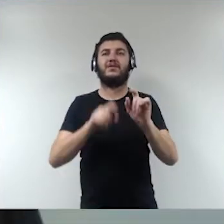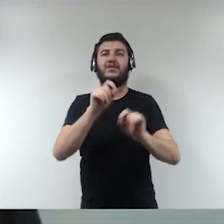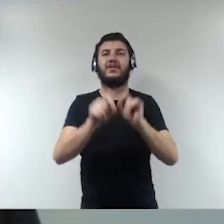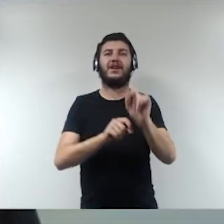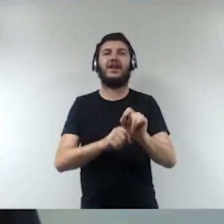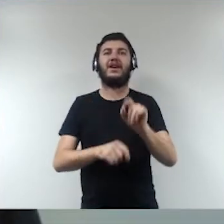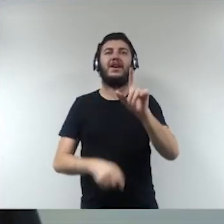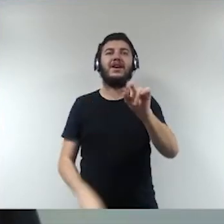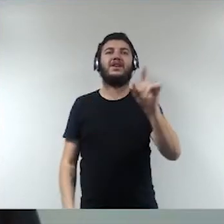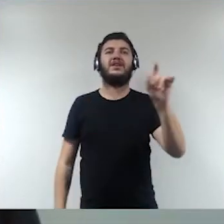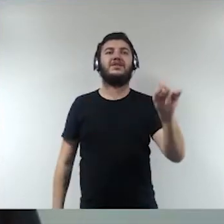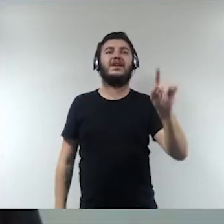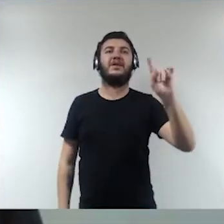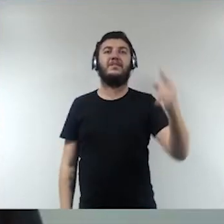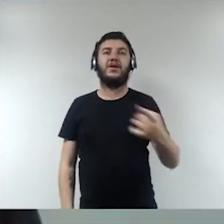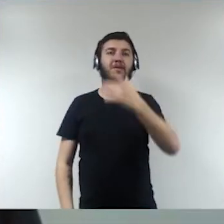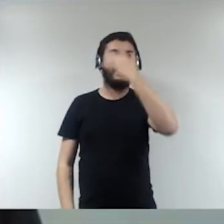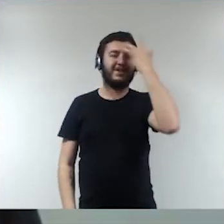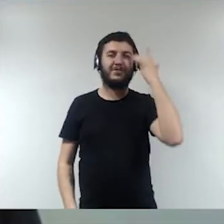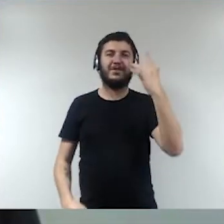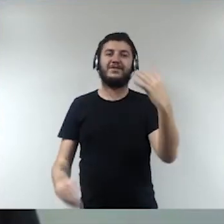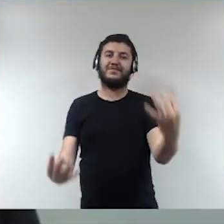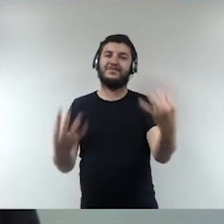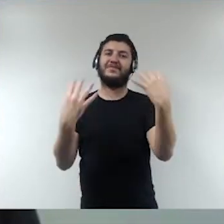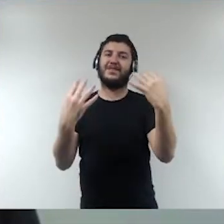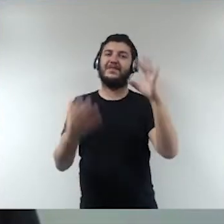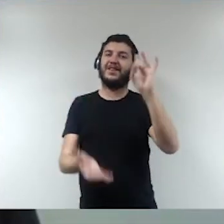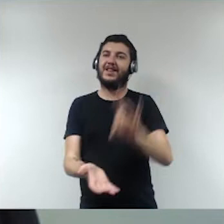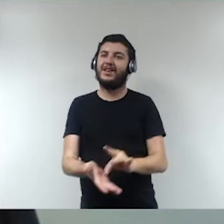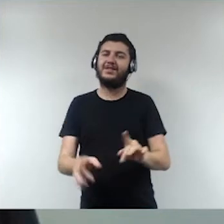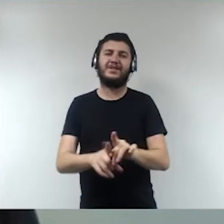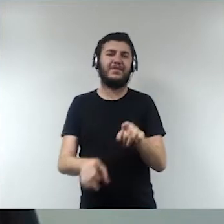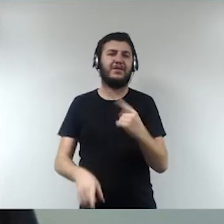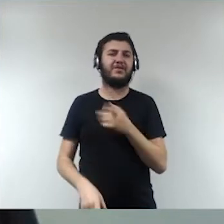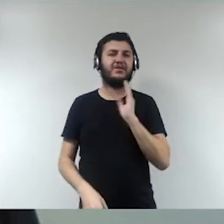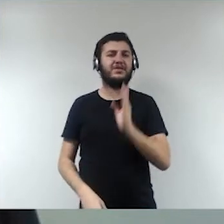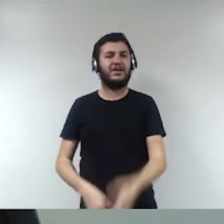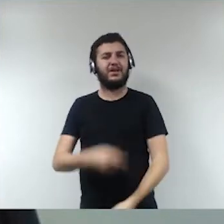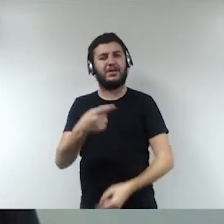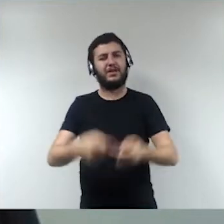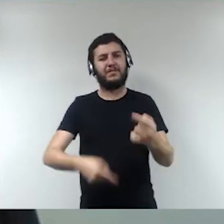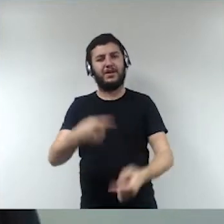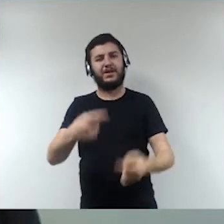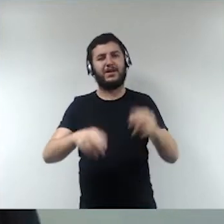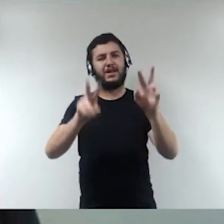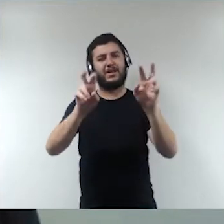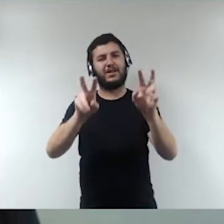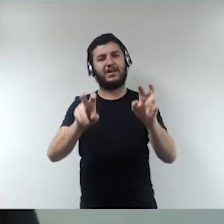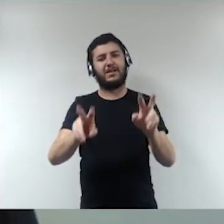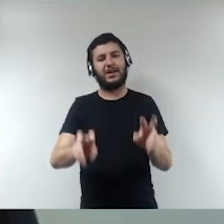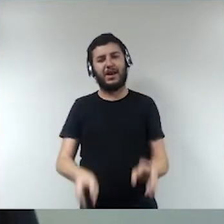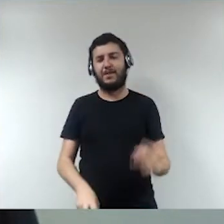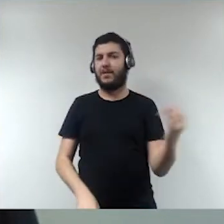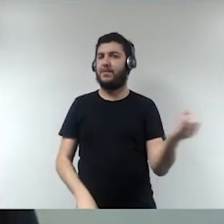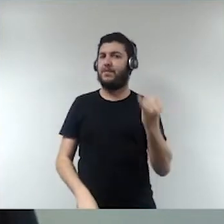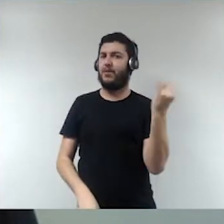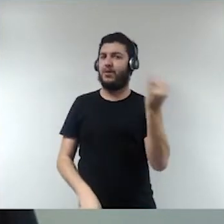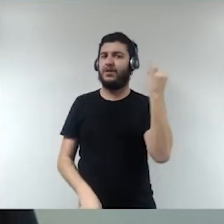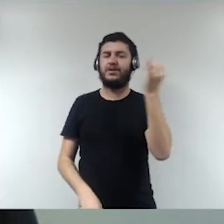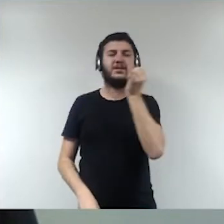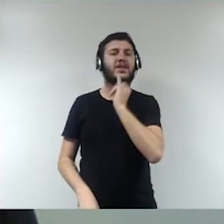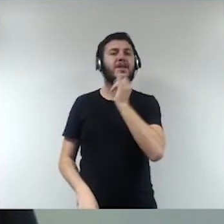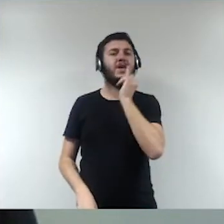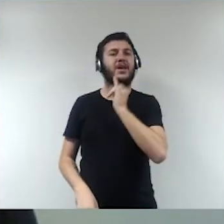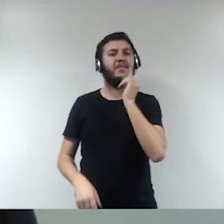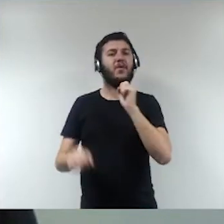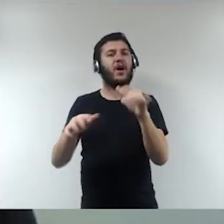mil telespectadores, no momento que é tão importante nós debatermos temas de grande importância, como esse tema